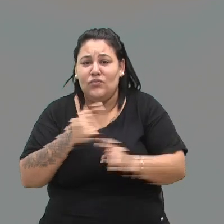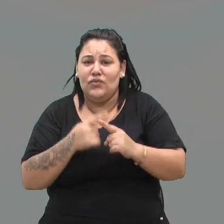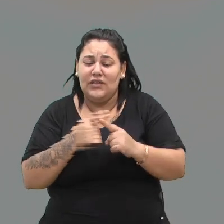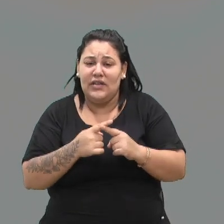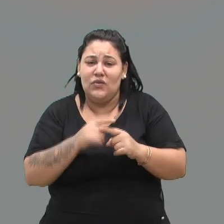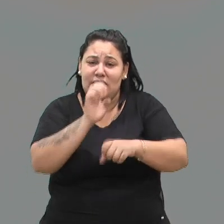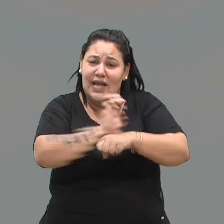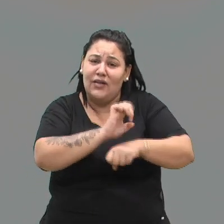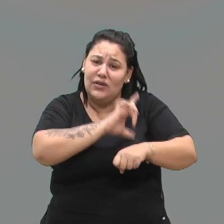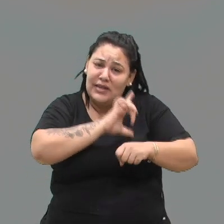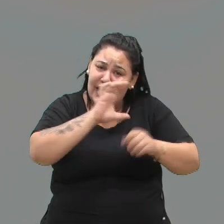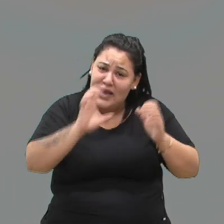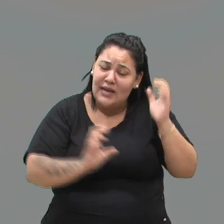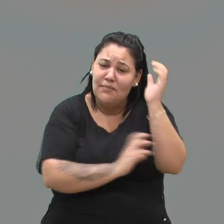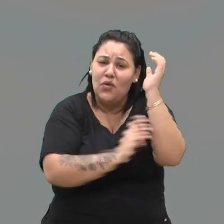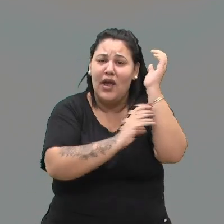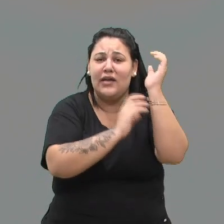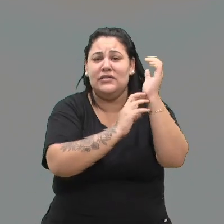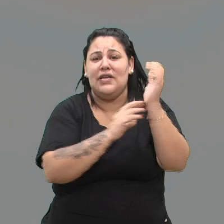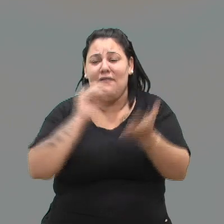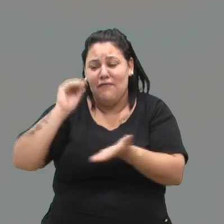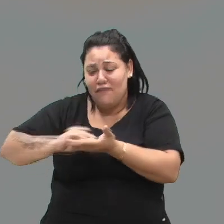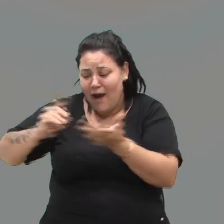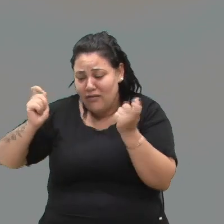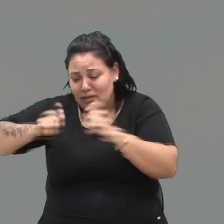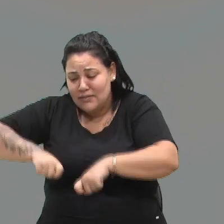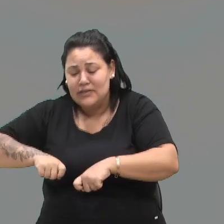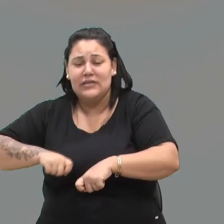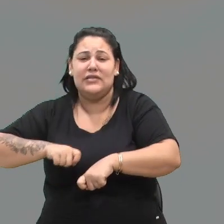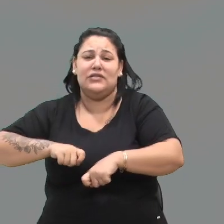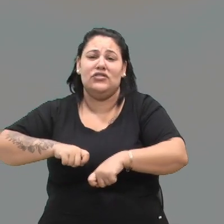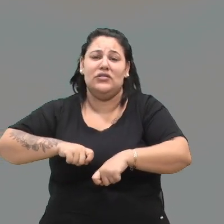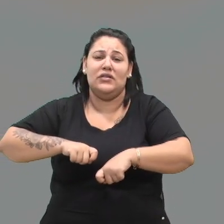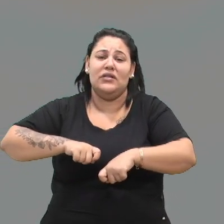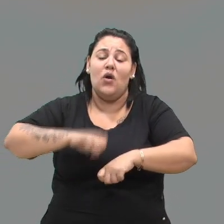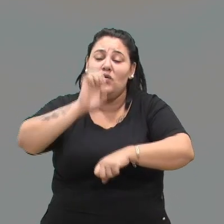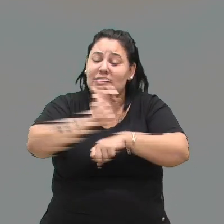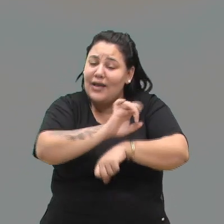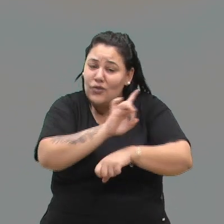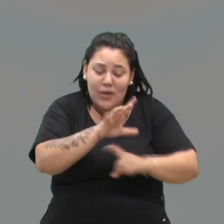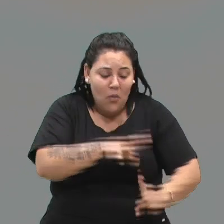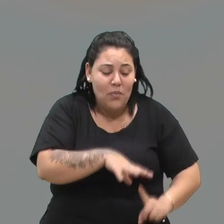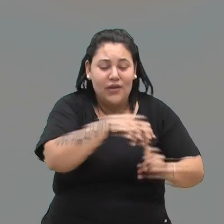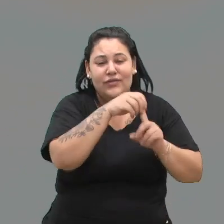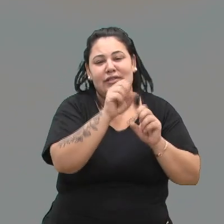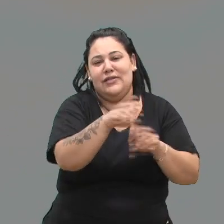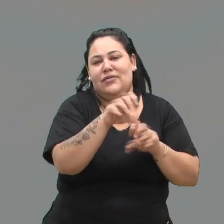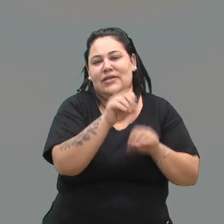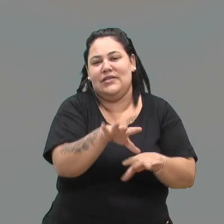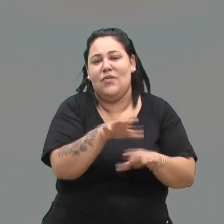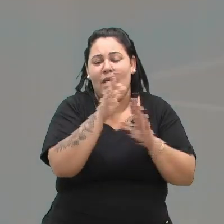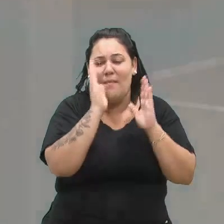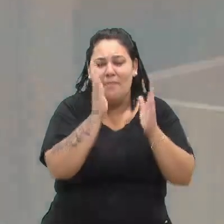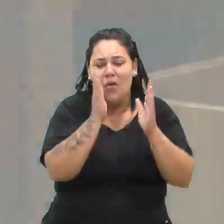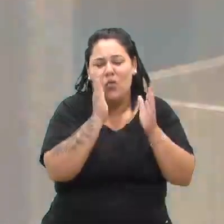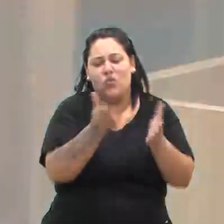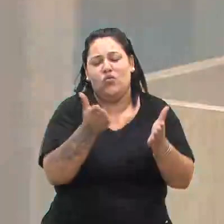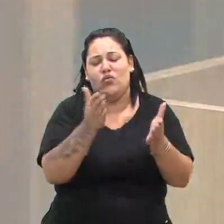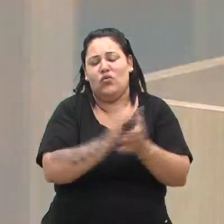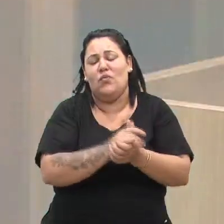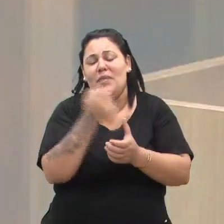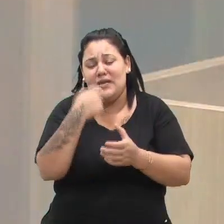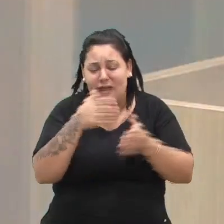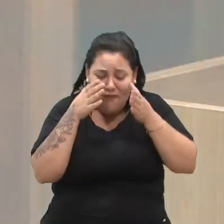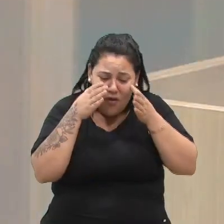burocrático, o Estado é incompetente, o Estado não dá prioridade para a educação. Vocês